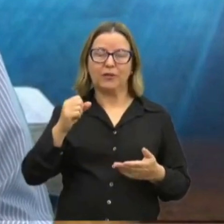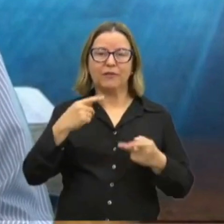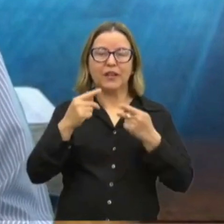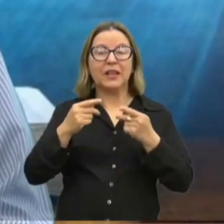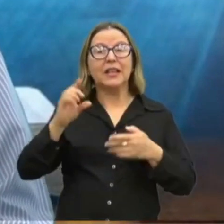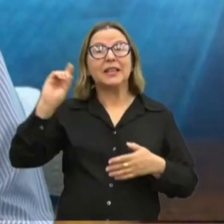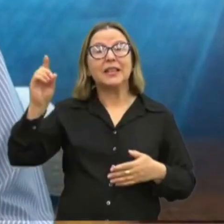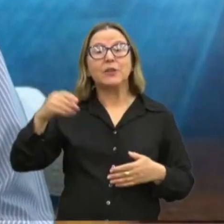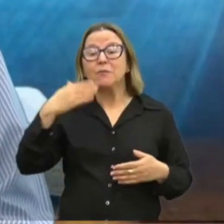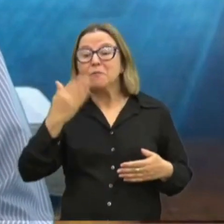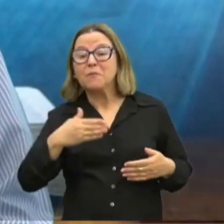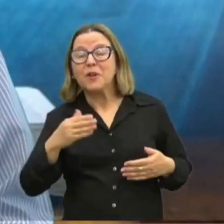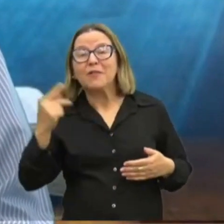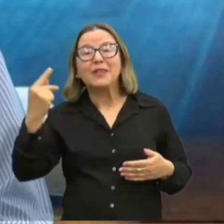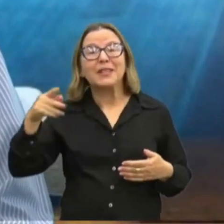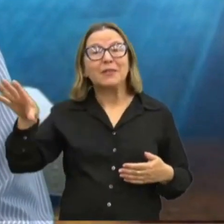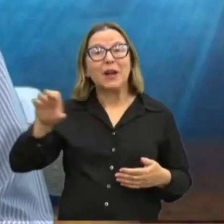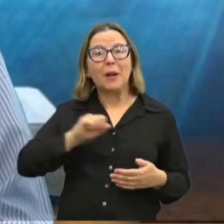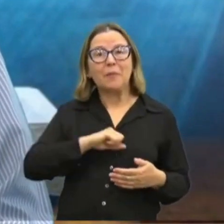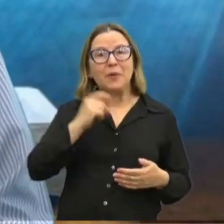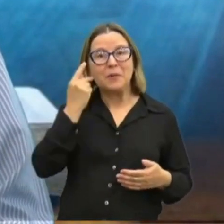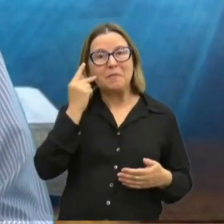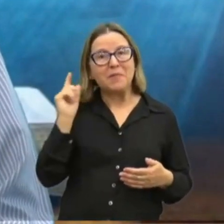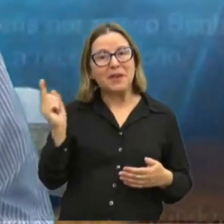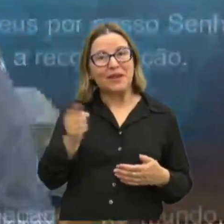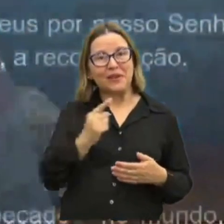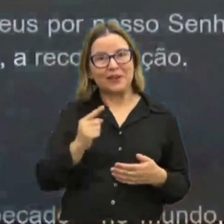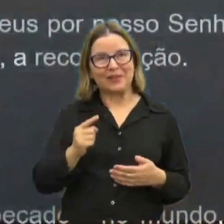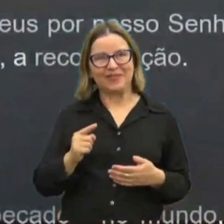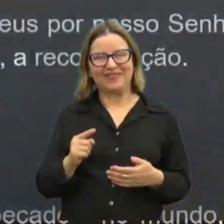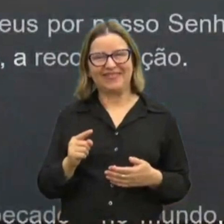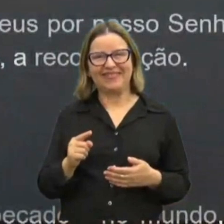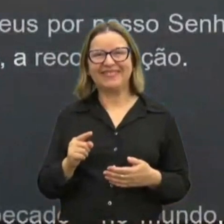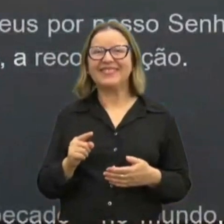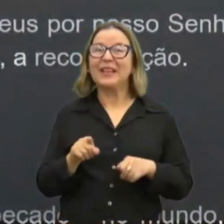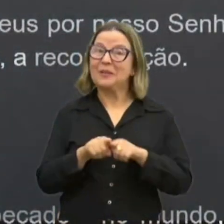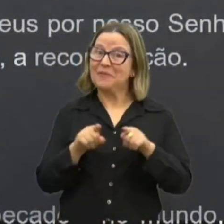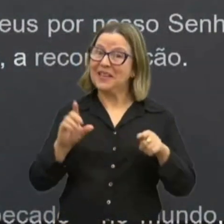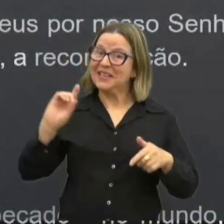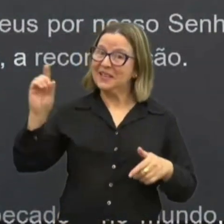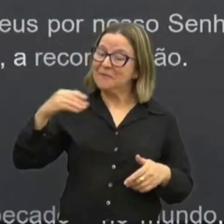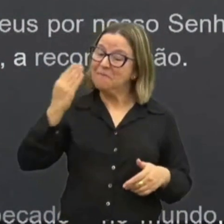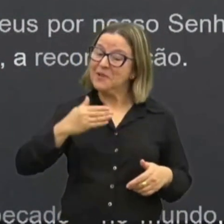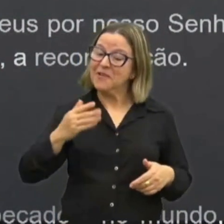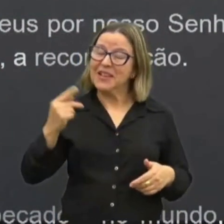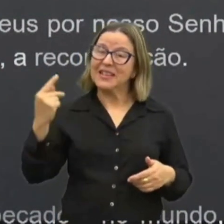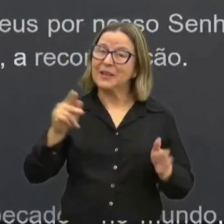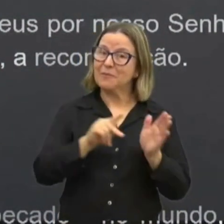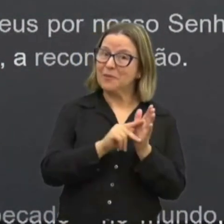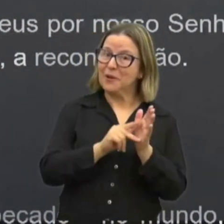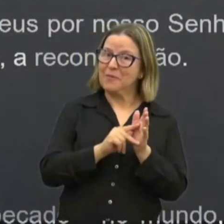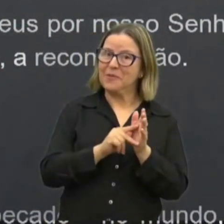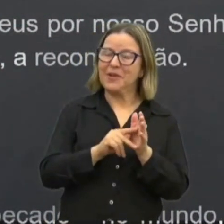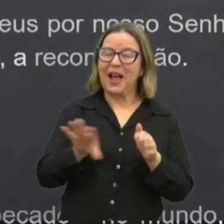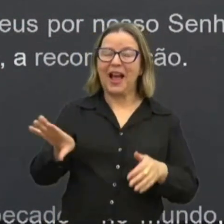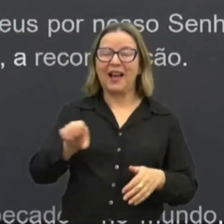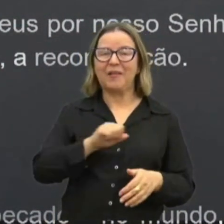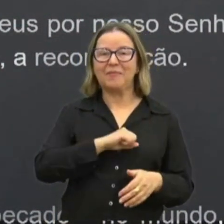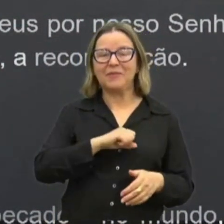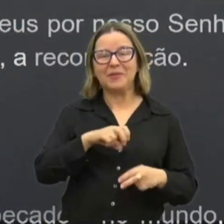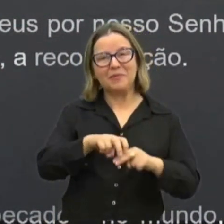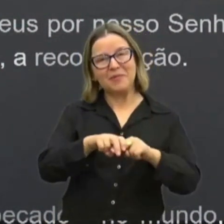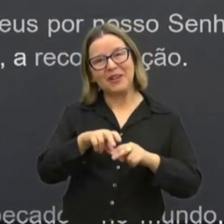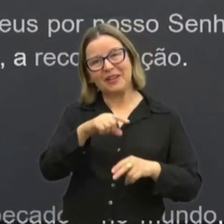conosco. Você poderia ler, por favor? Mas Deus prova o seu próprio amor para conosco